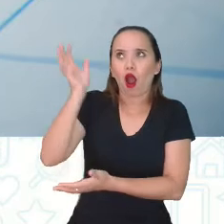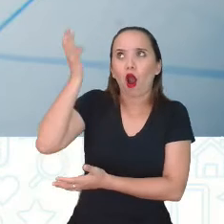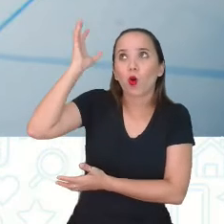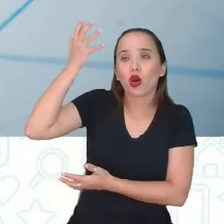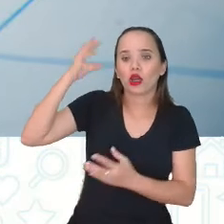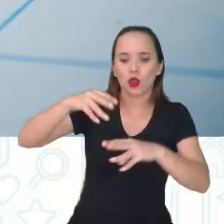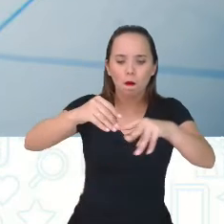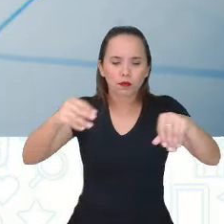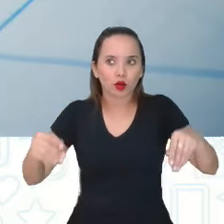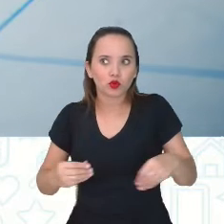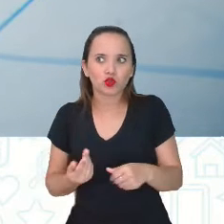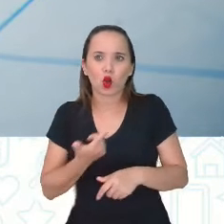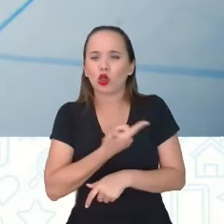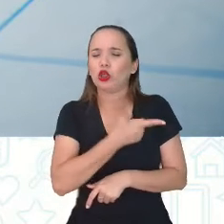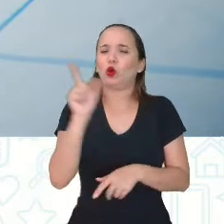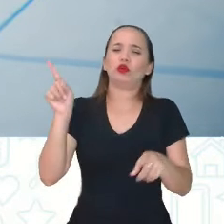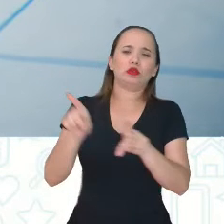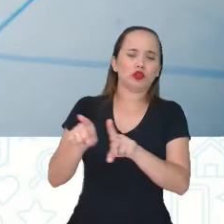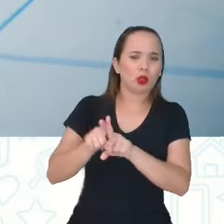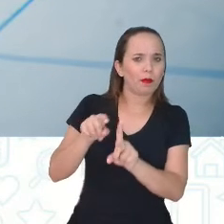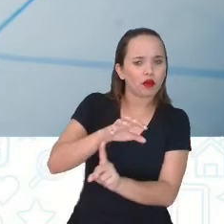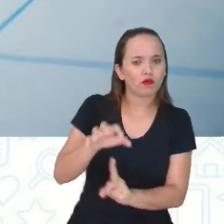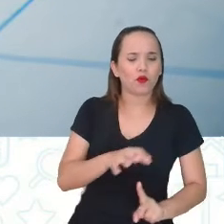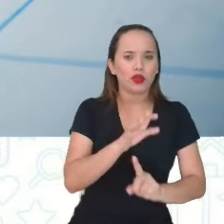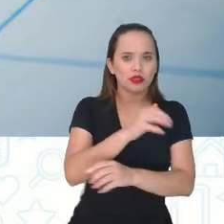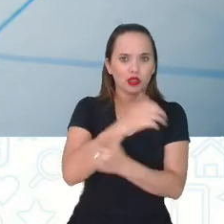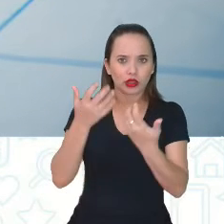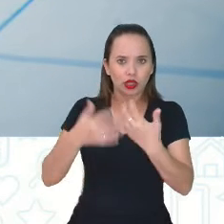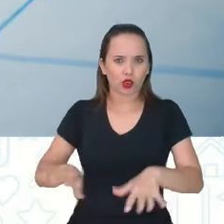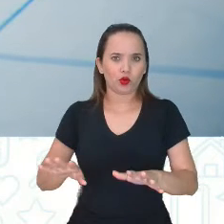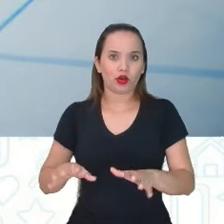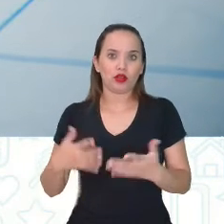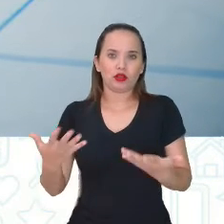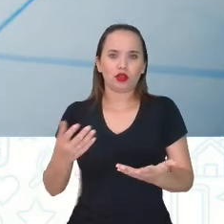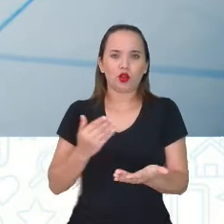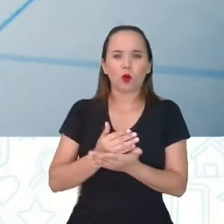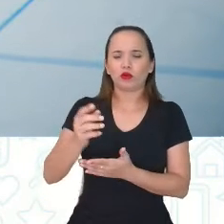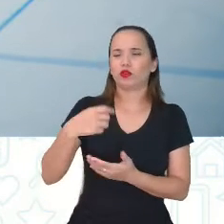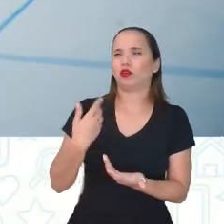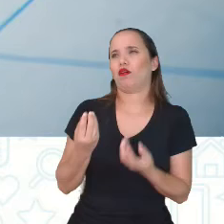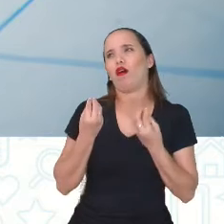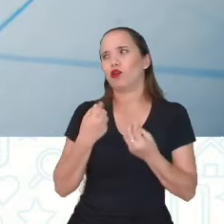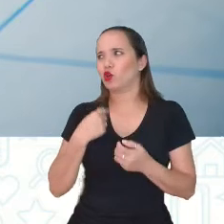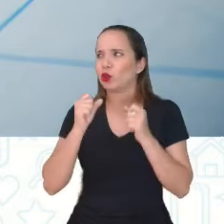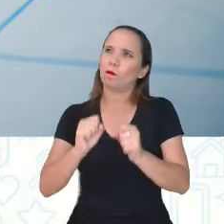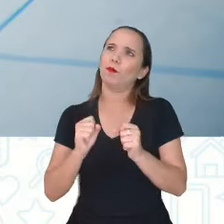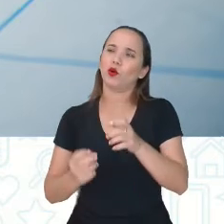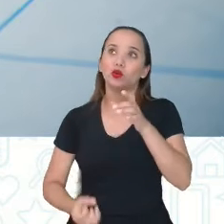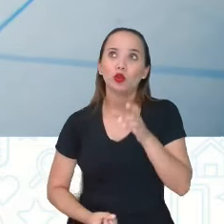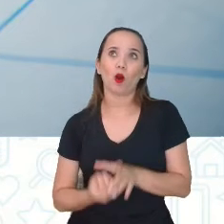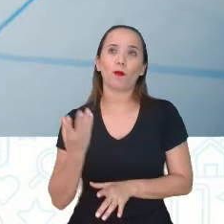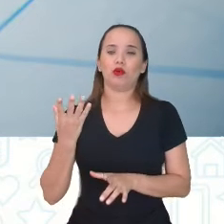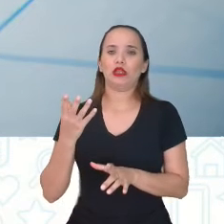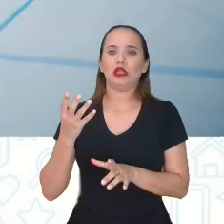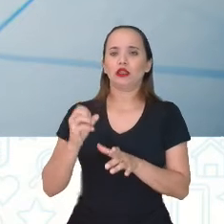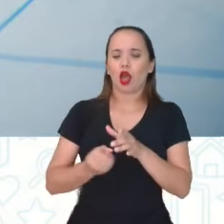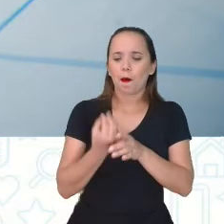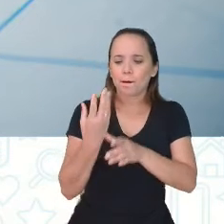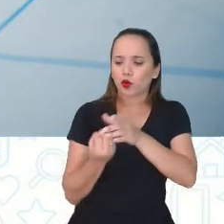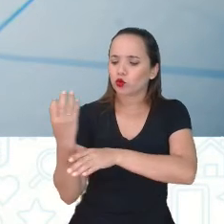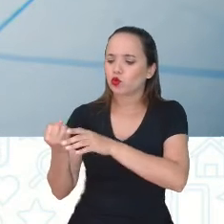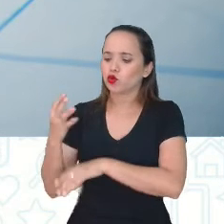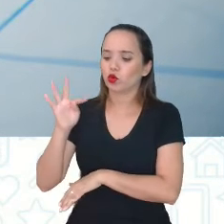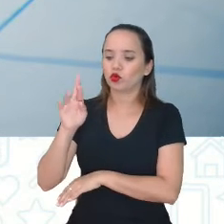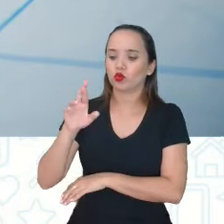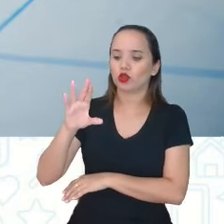com a plantação de trigo e ele disse assim, vamos ver, né, que a gente pode aumentar essa produção aí de trigo, só que